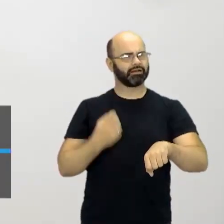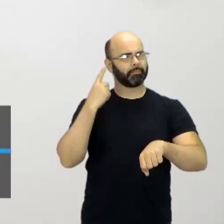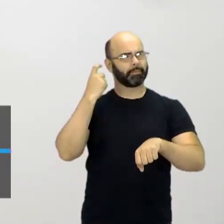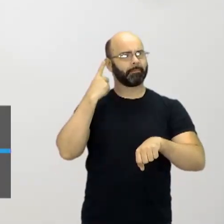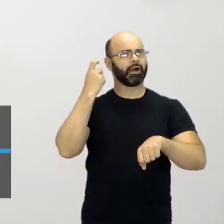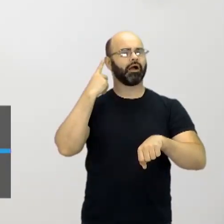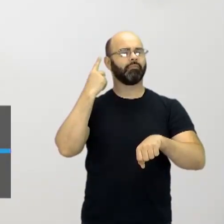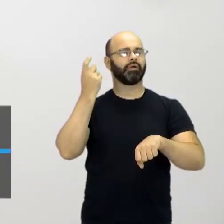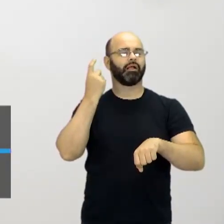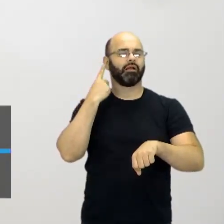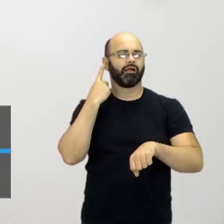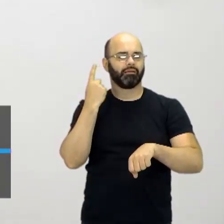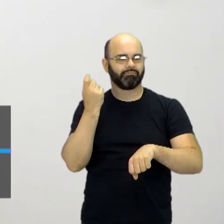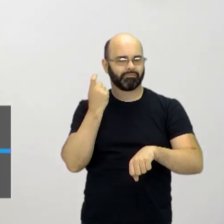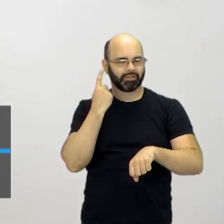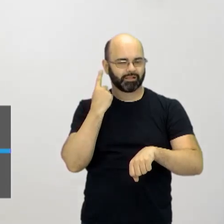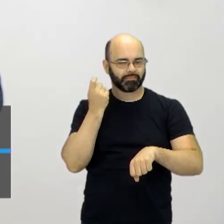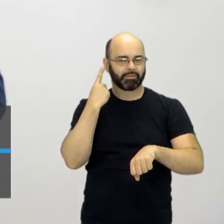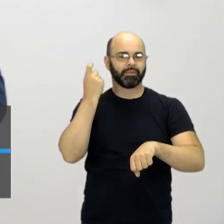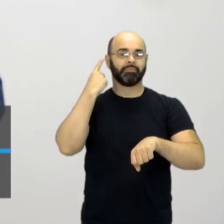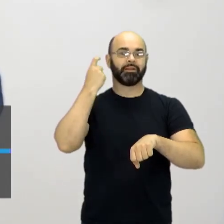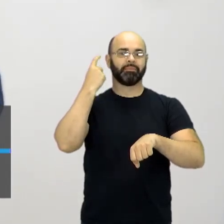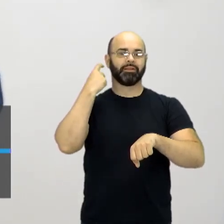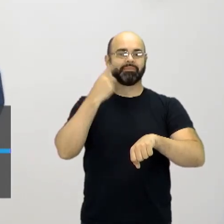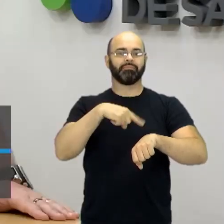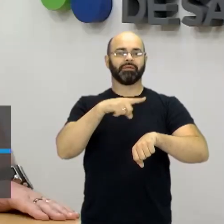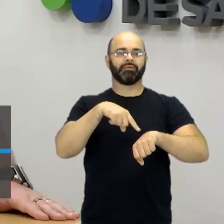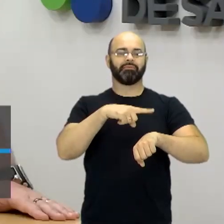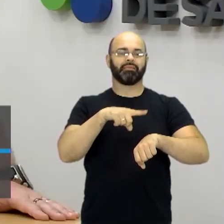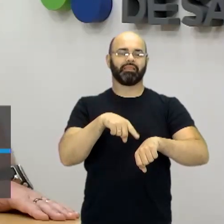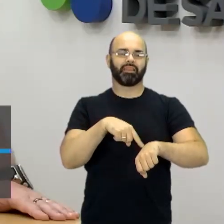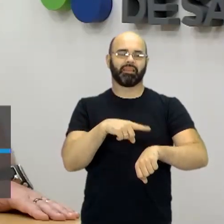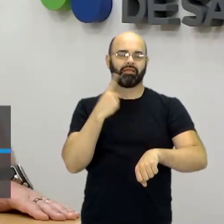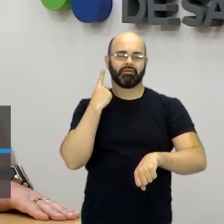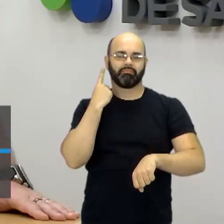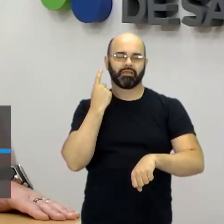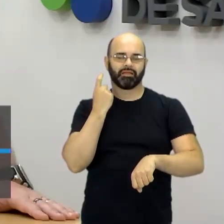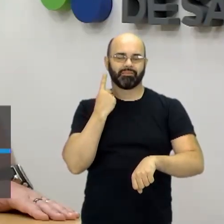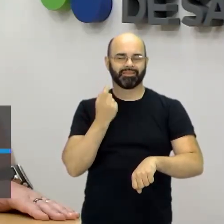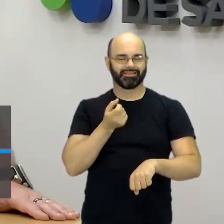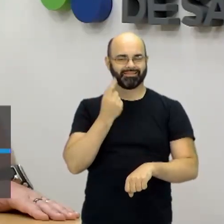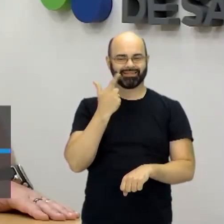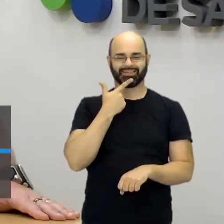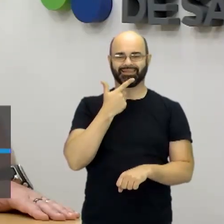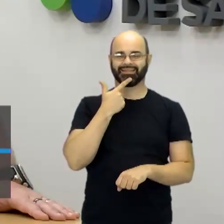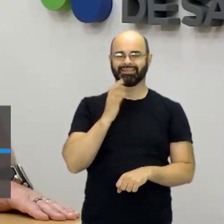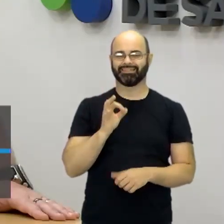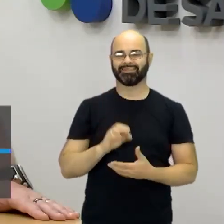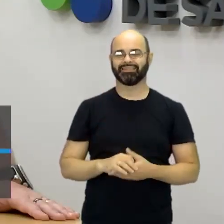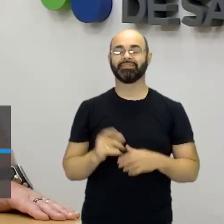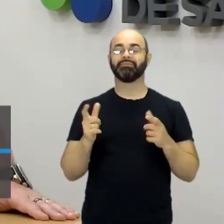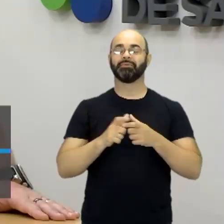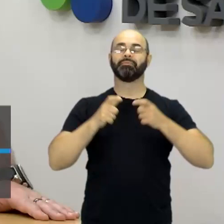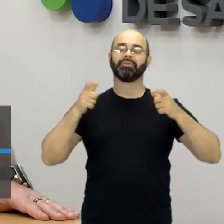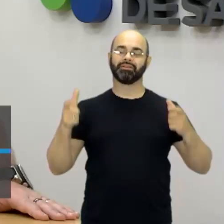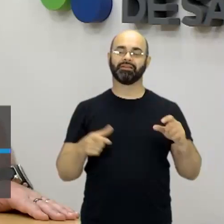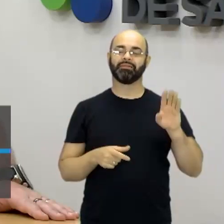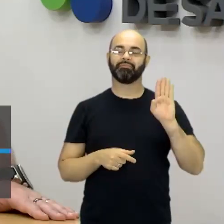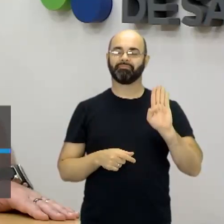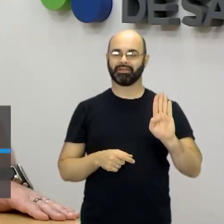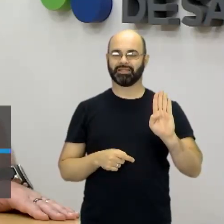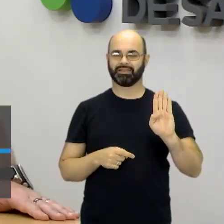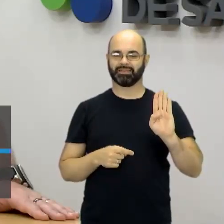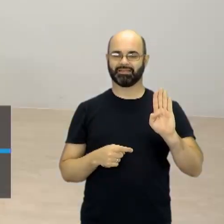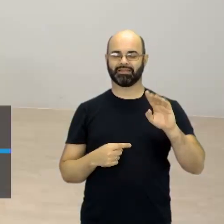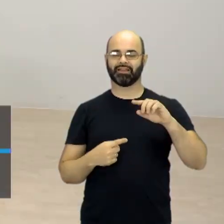da perfeição de ciclo de repente dá uma falha nessa no relógio a maior parte respondeu pedir rotação 77 por